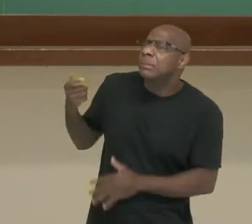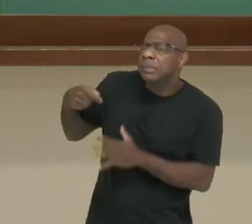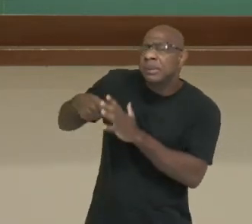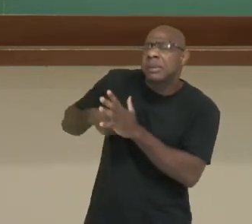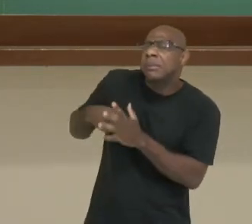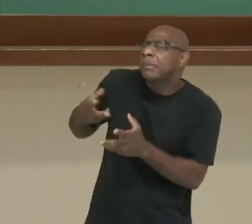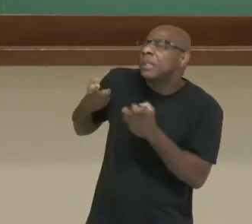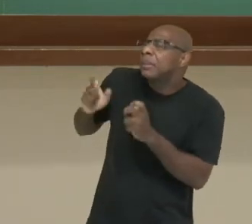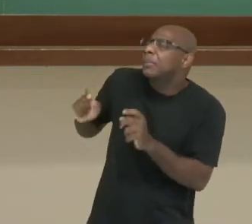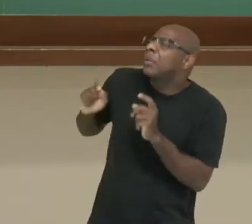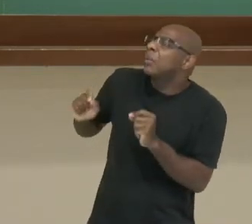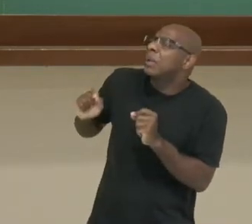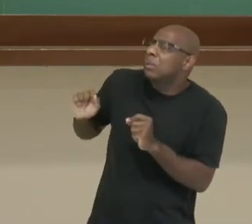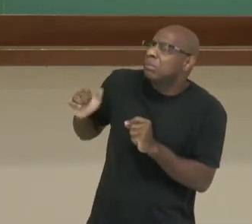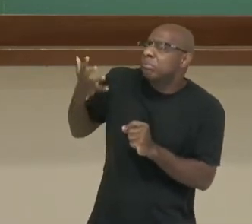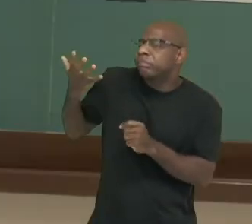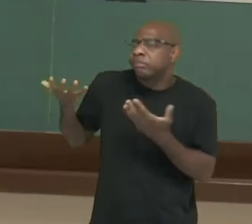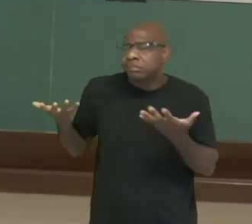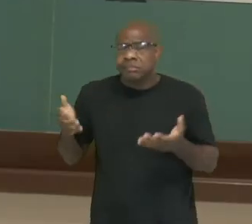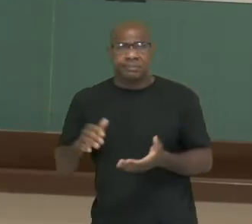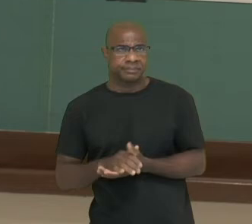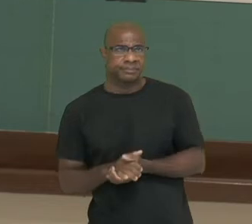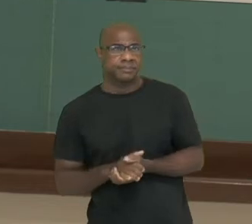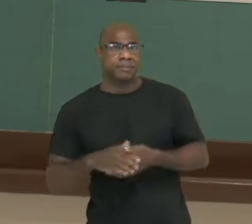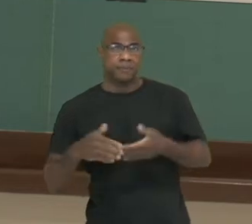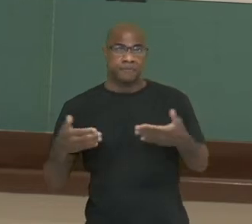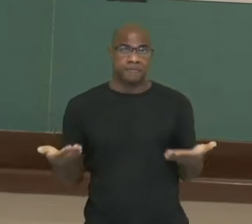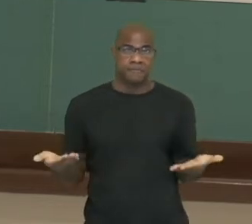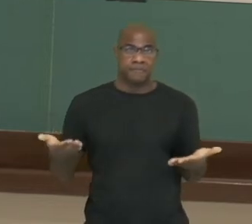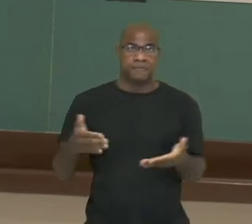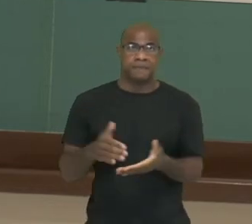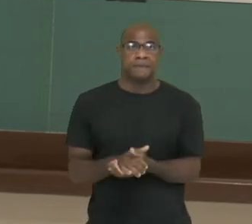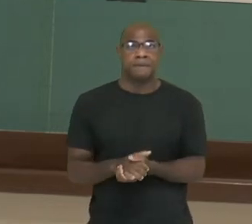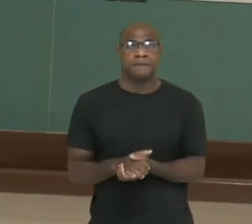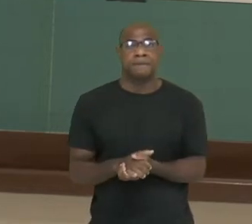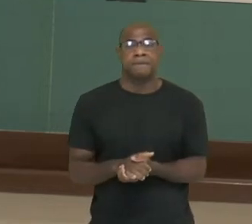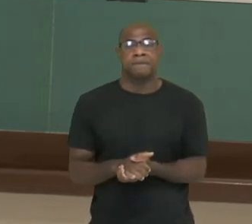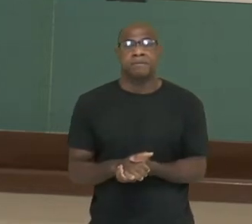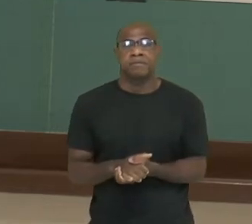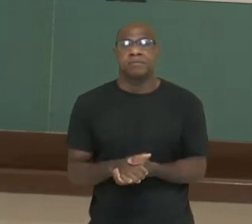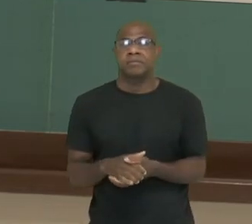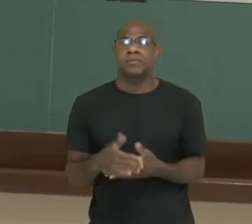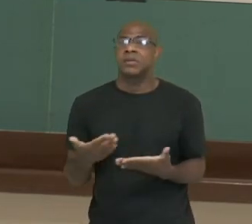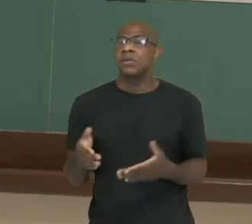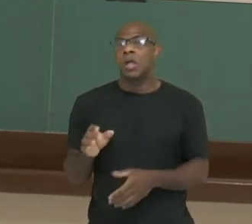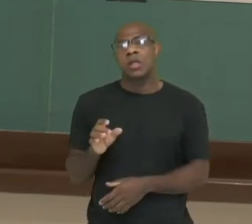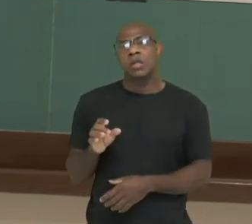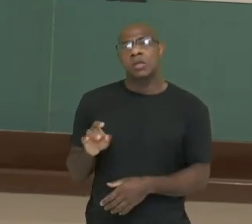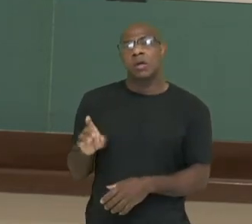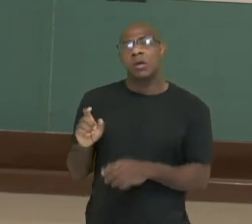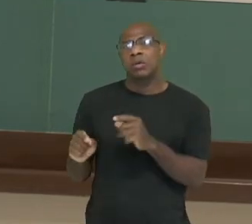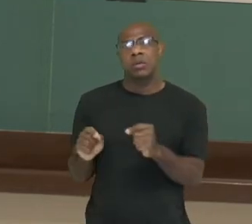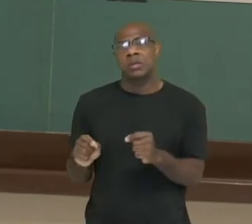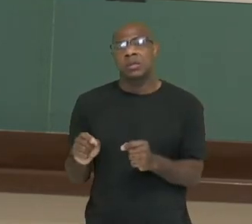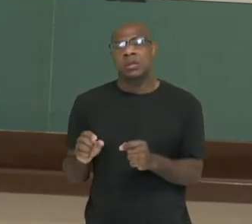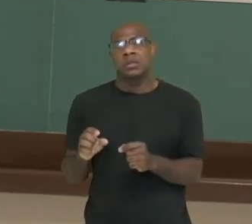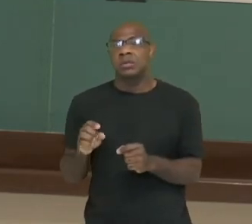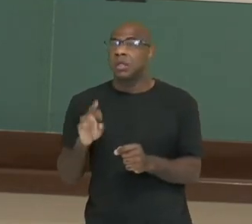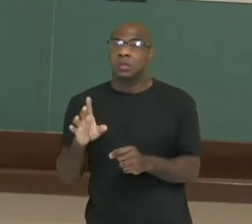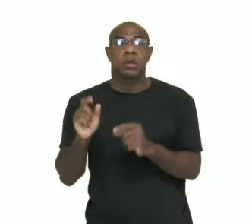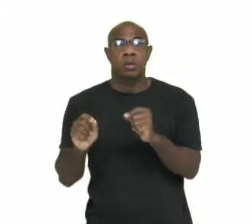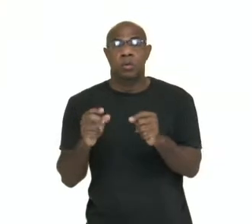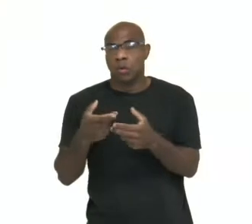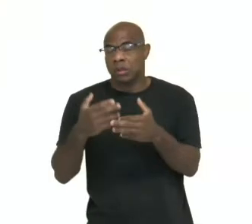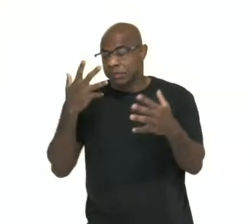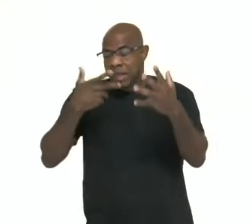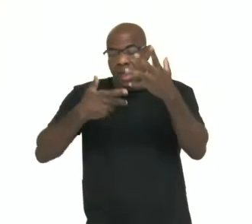percebido e refletido. Então, o Verwendung não é apenas uma questão estética do espetáculo,